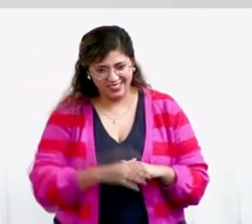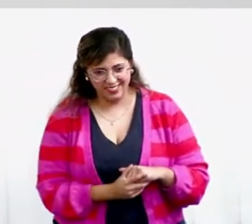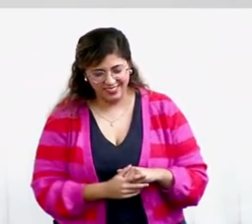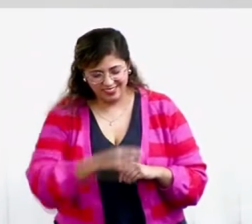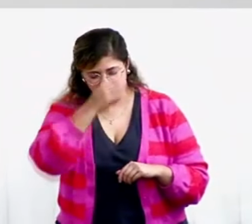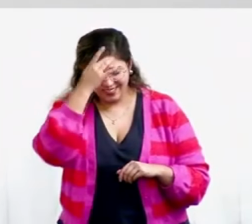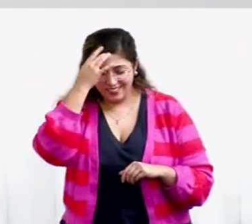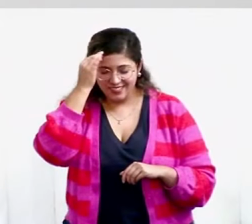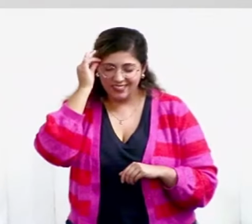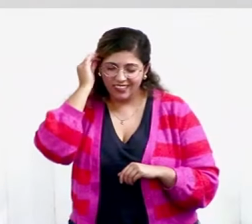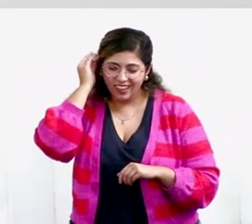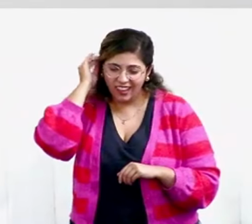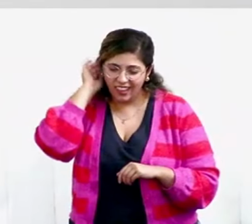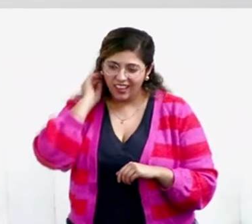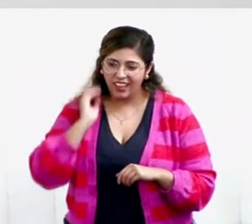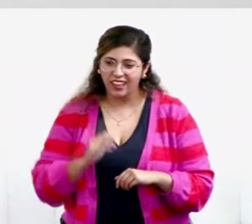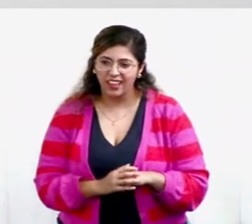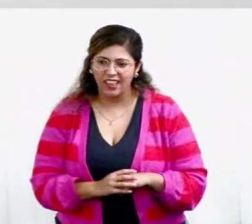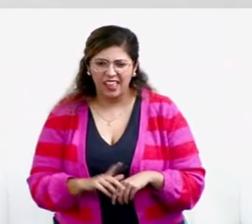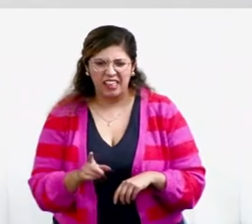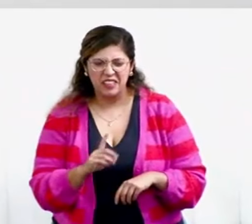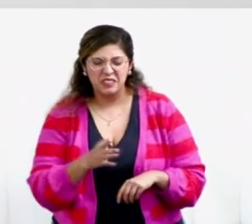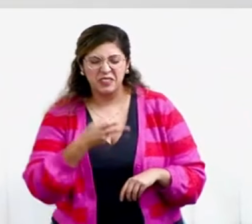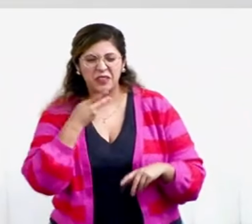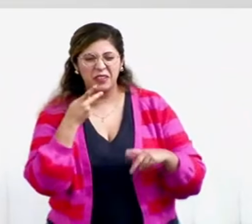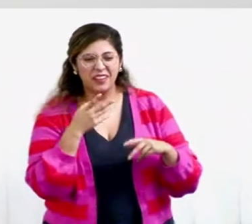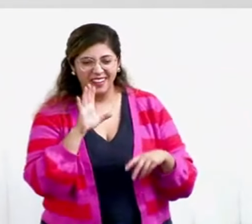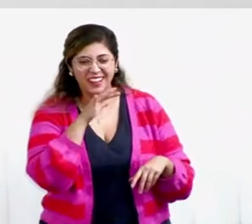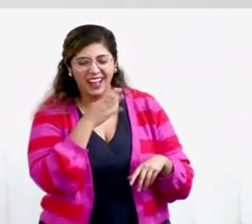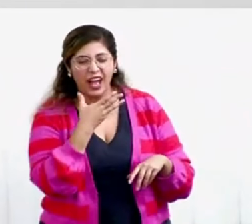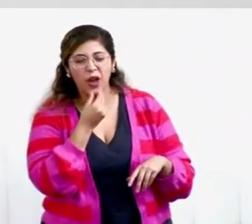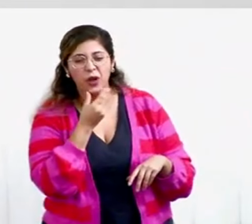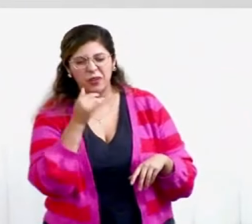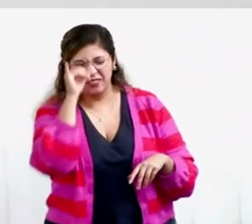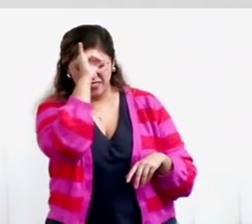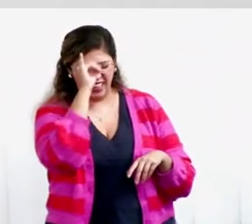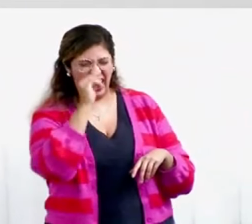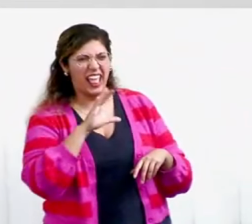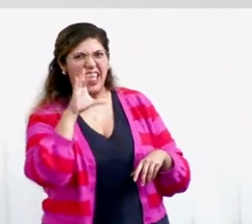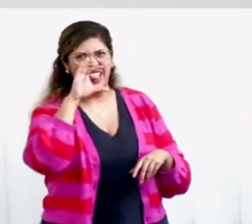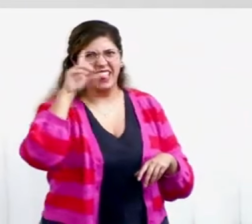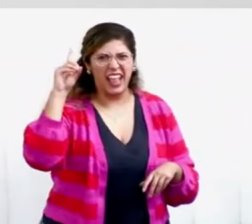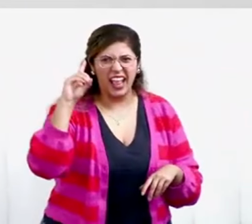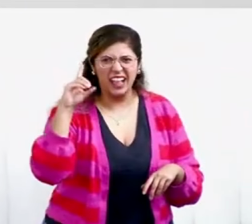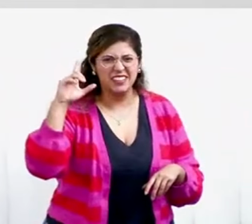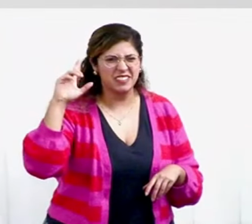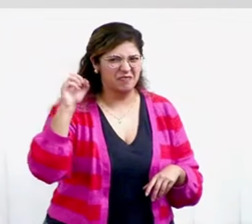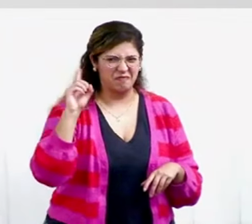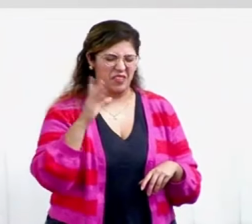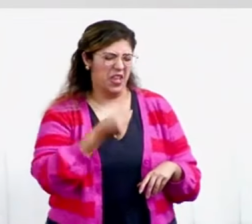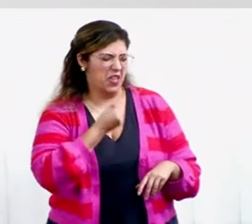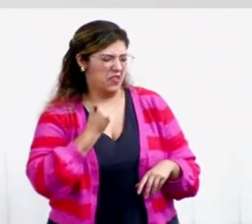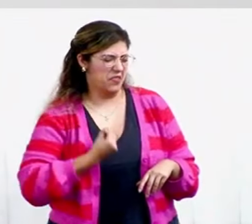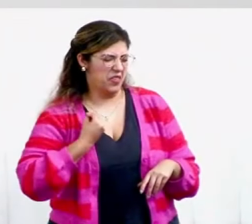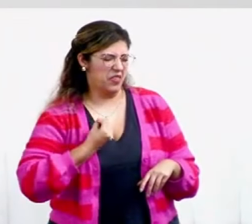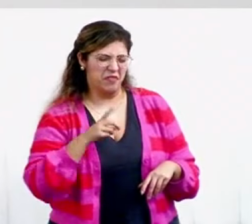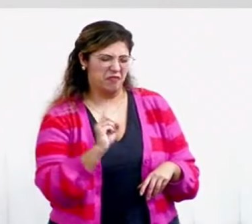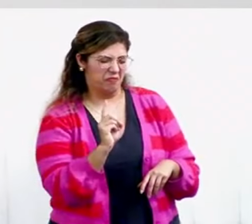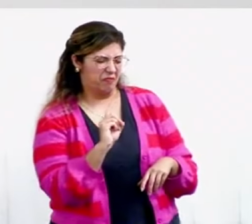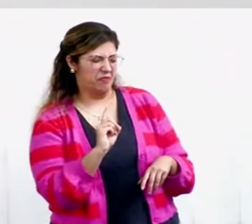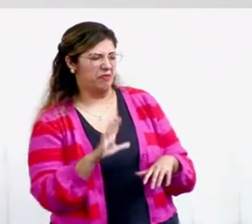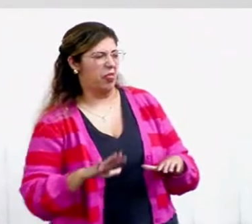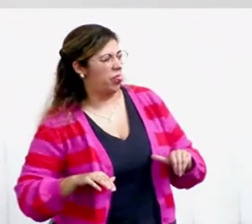eles dizem, não há Deus. Diz o insensato no seu coração, não há